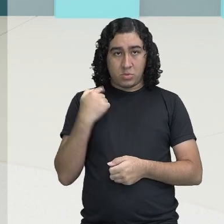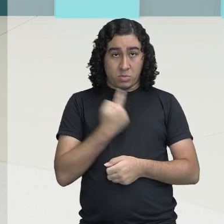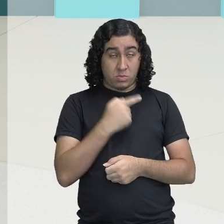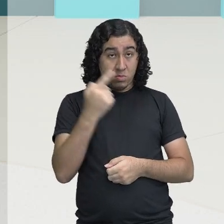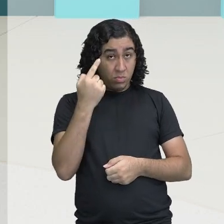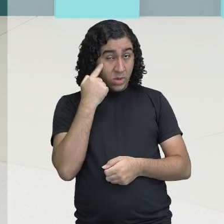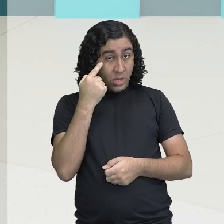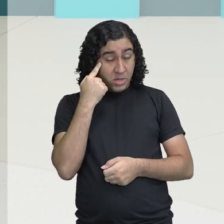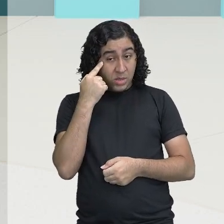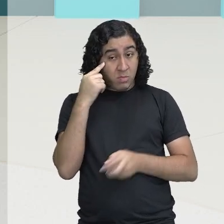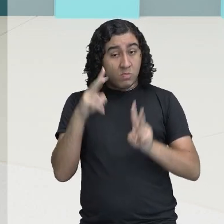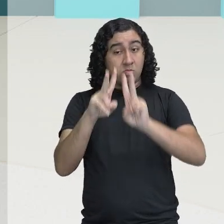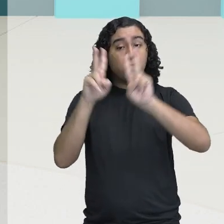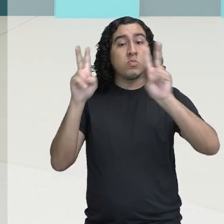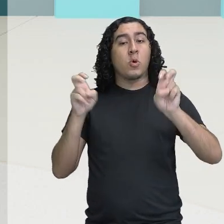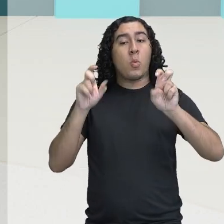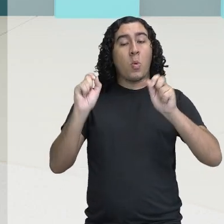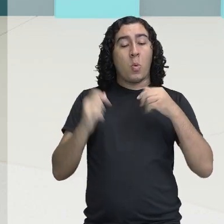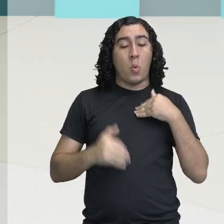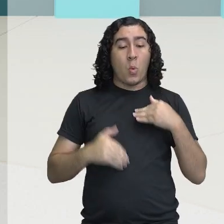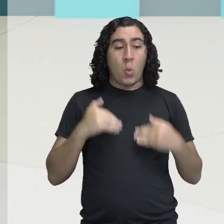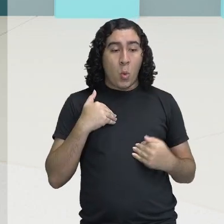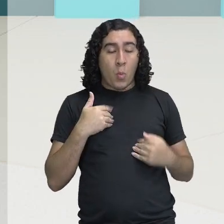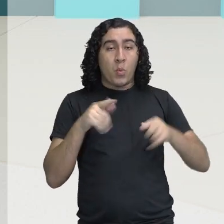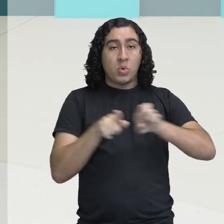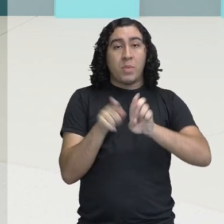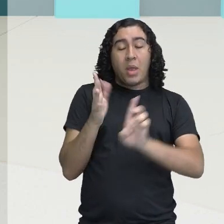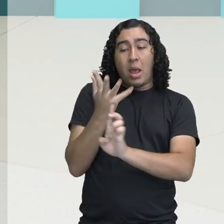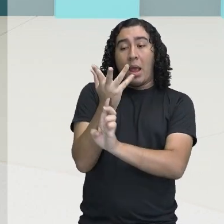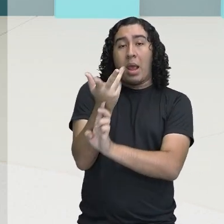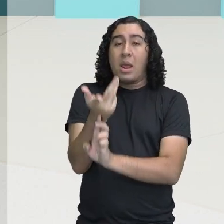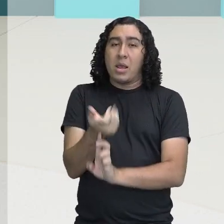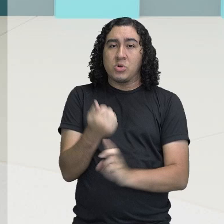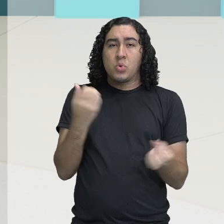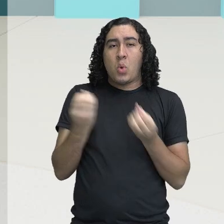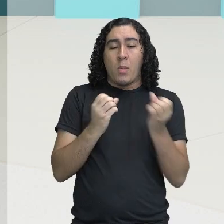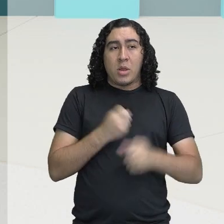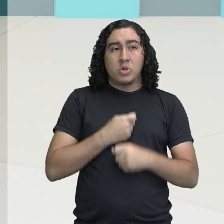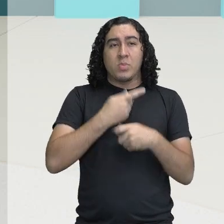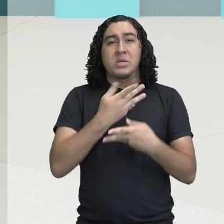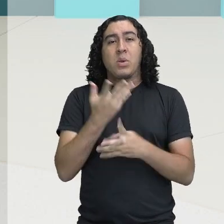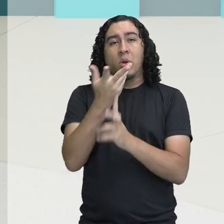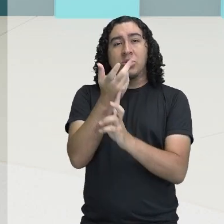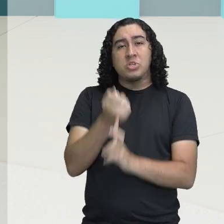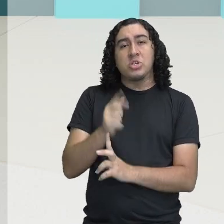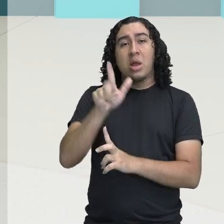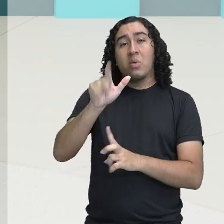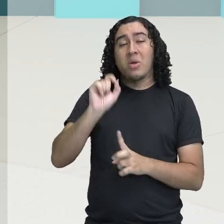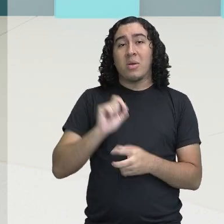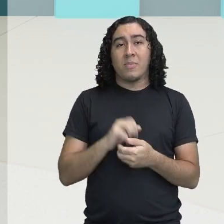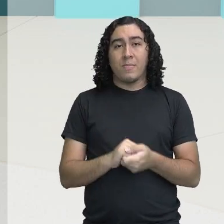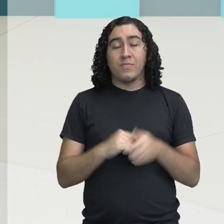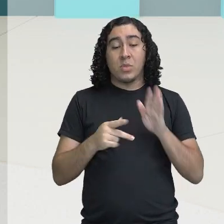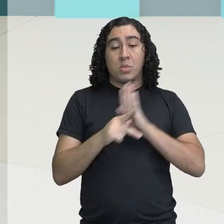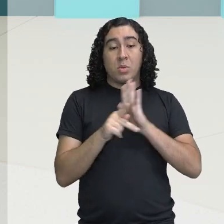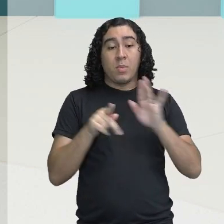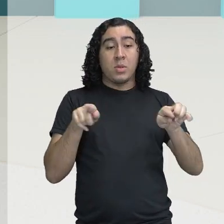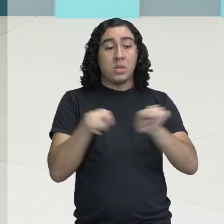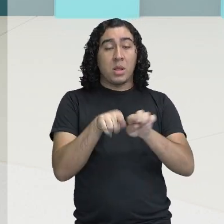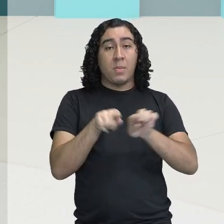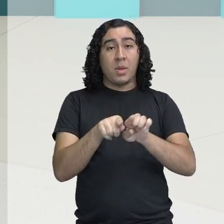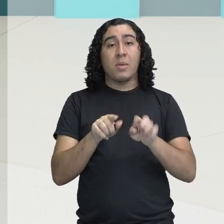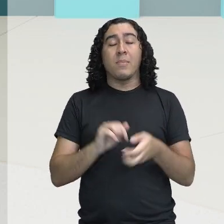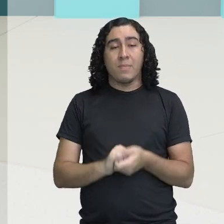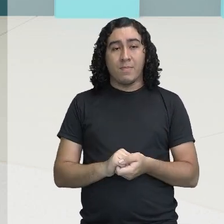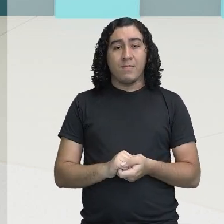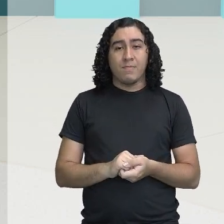essa questão do corpo, das artes, da manifestação artística, eu estou falando para algo também